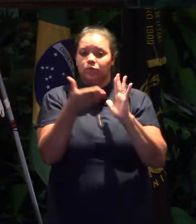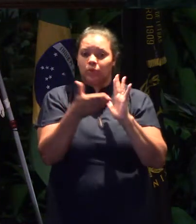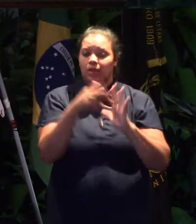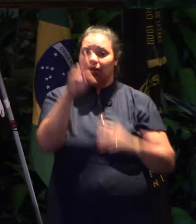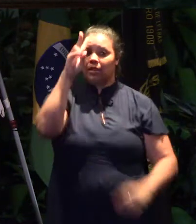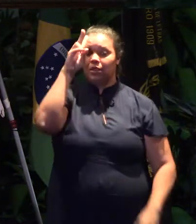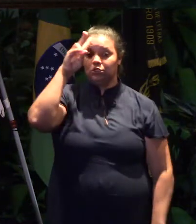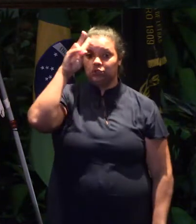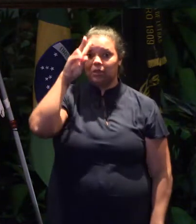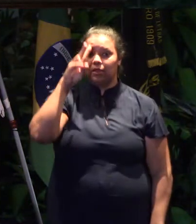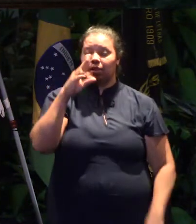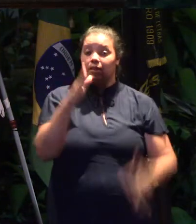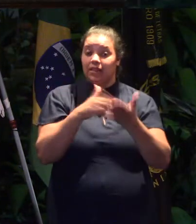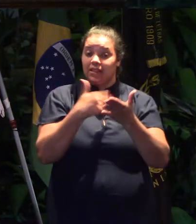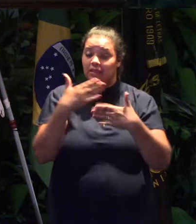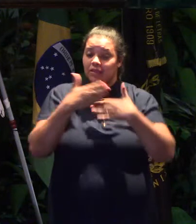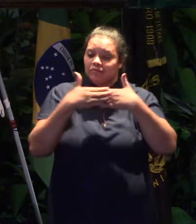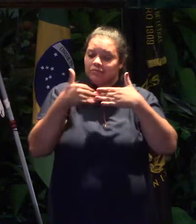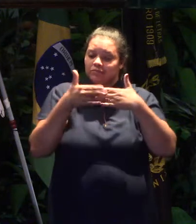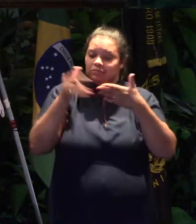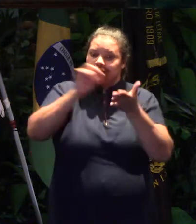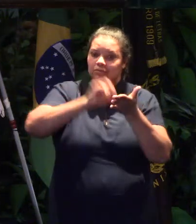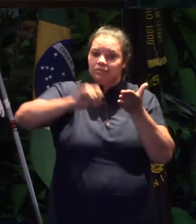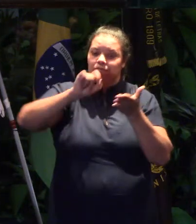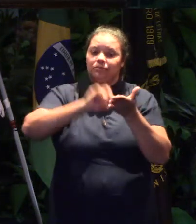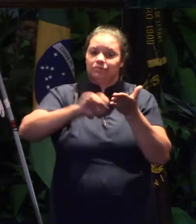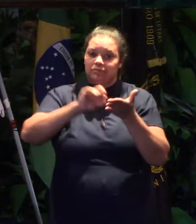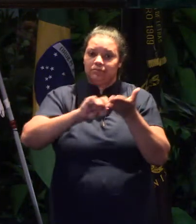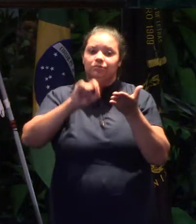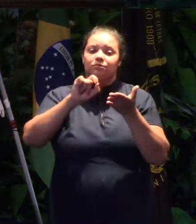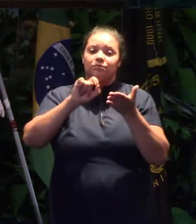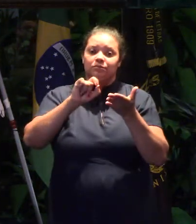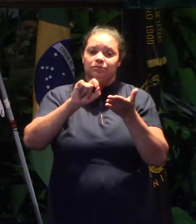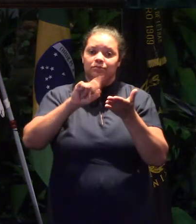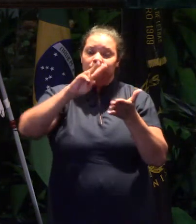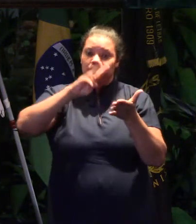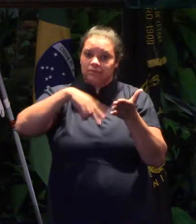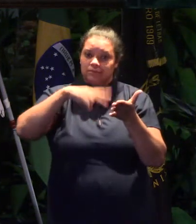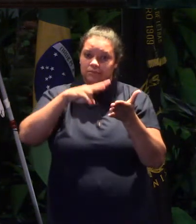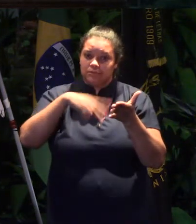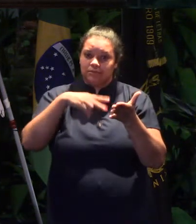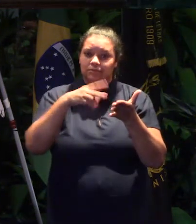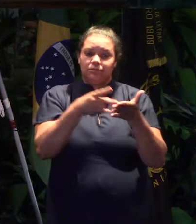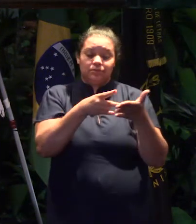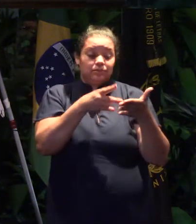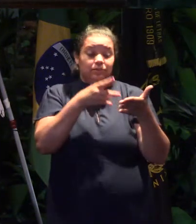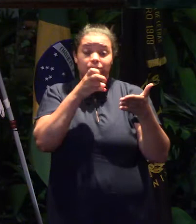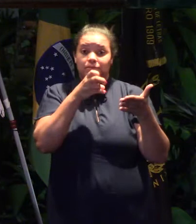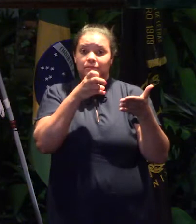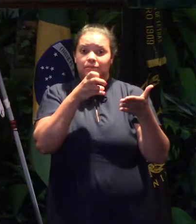livro feito com carinho que busca explicitamente a cumplicidade do leitor, tentando trazê-lo para dentro de cada